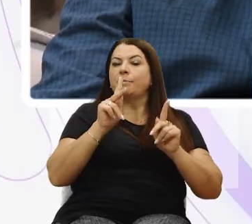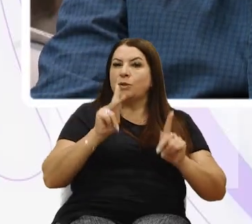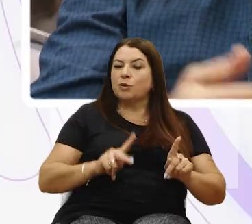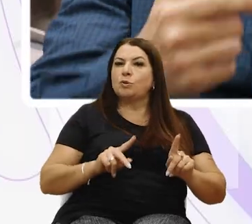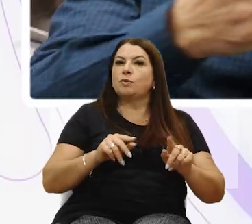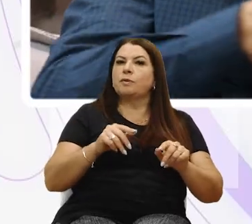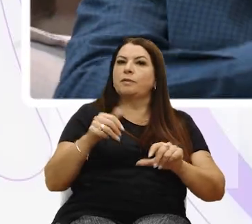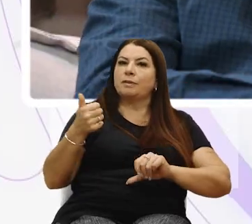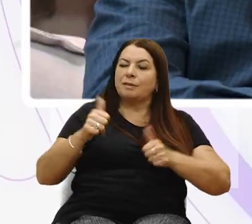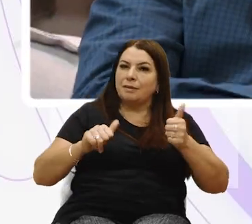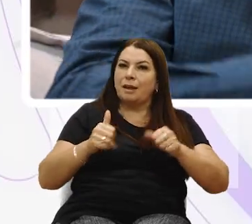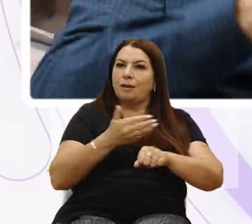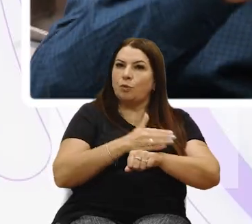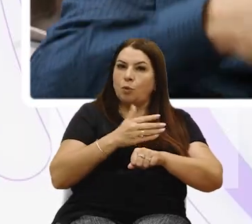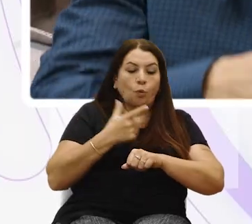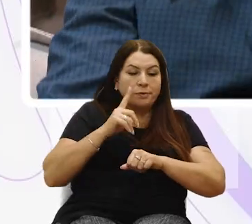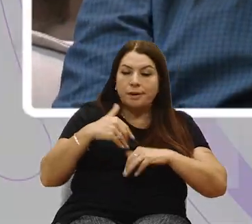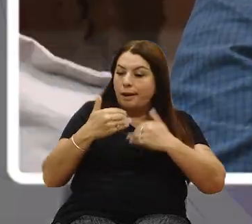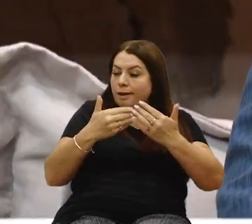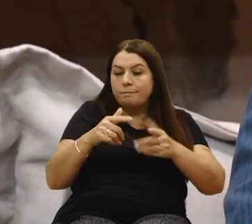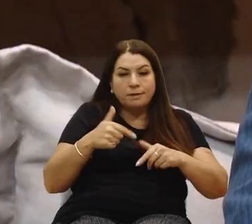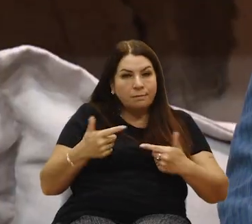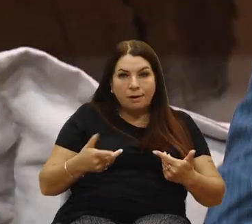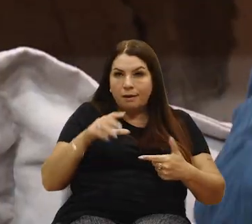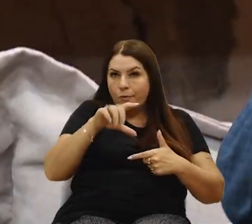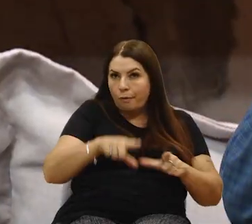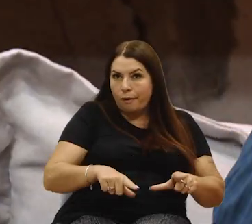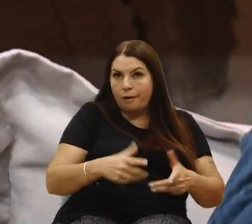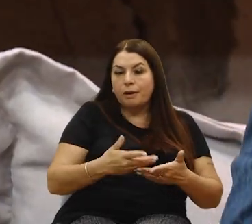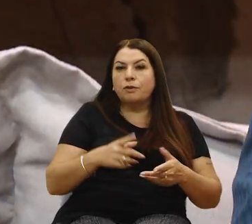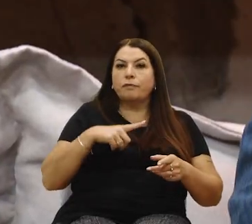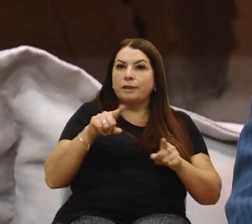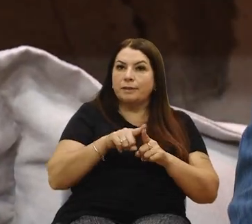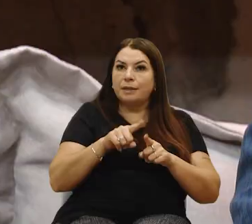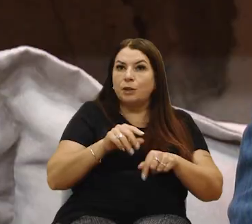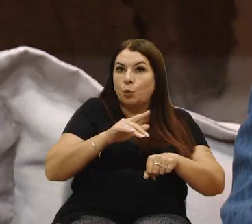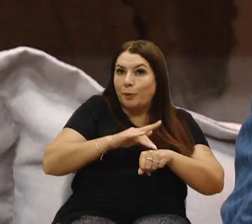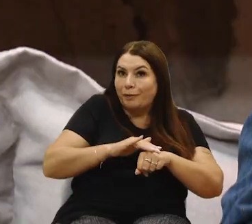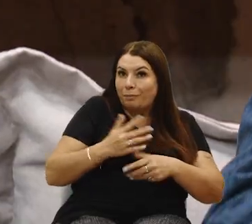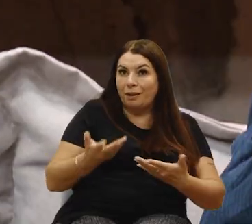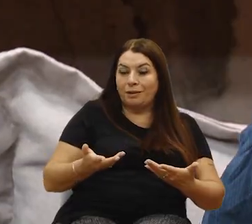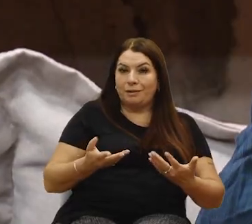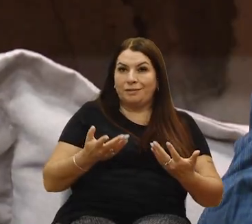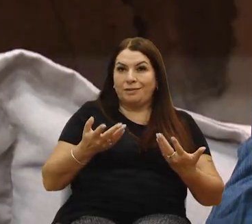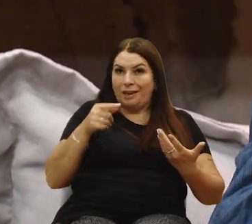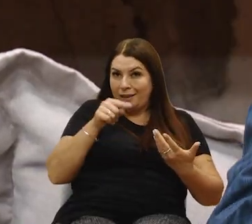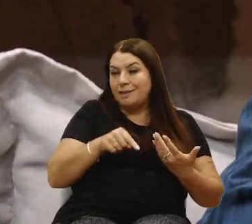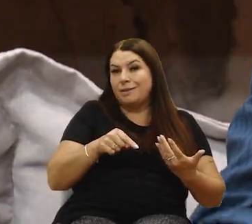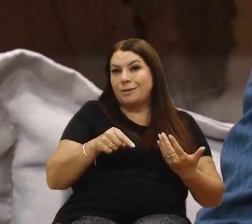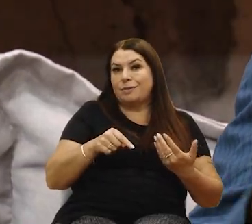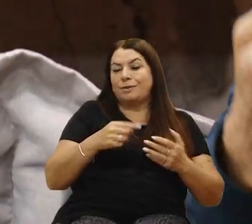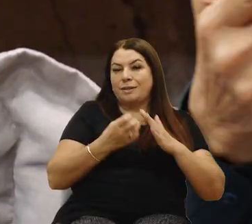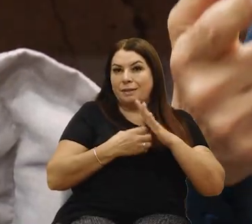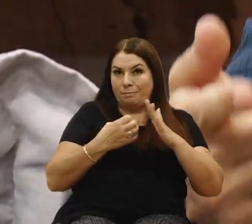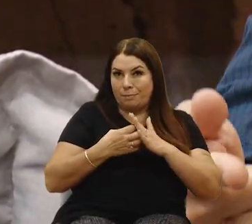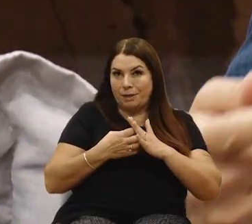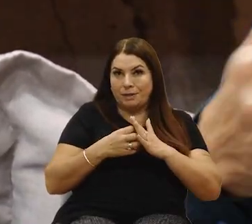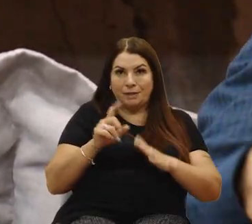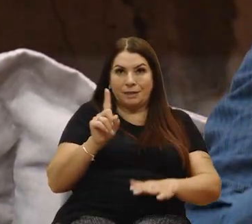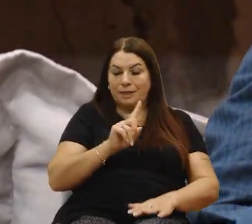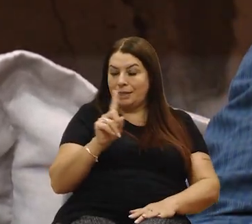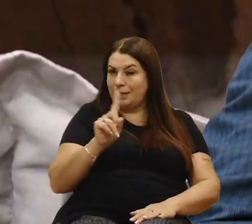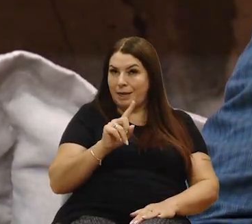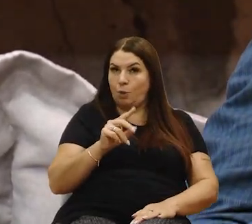treinado, foi qualificado e não consegue mais trabalhar naquele local, tu vai ter adoecimento. Ou seja, é isso que as empresas que não